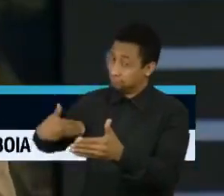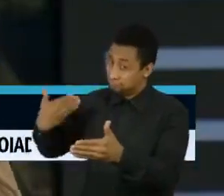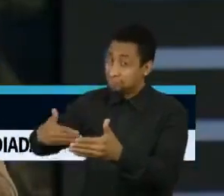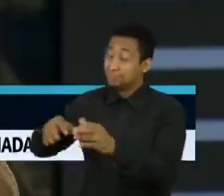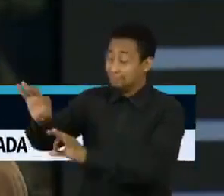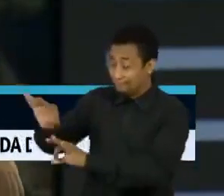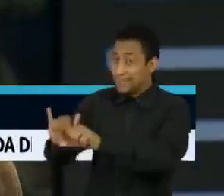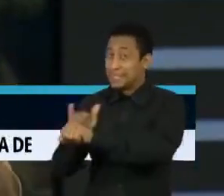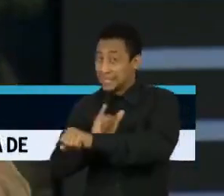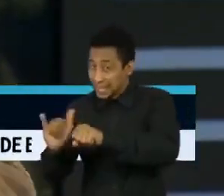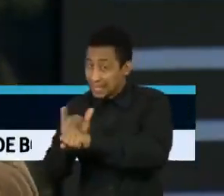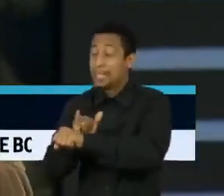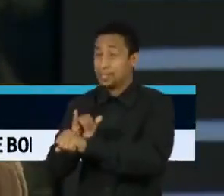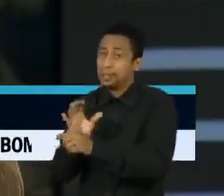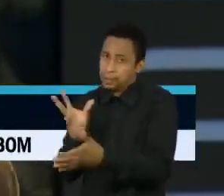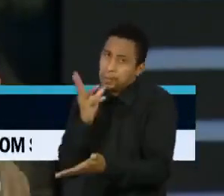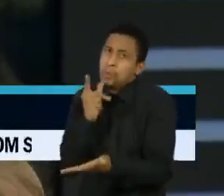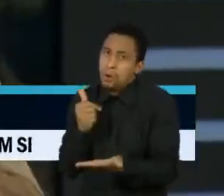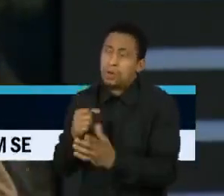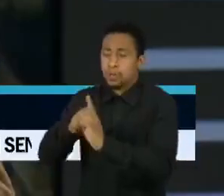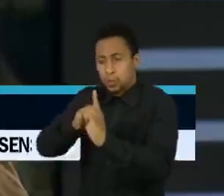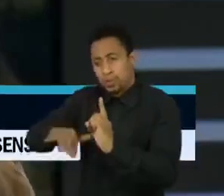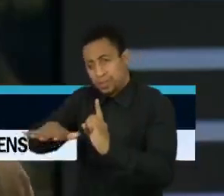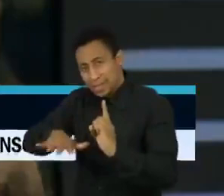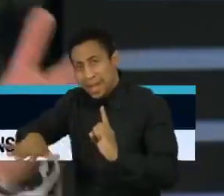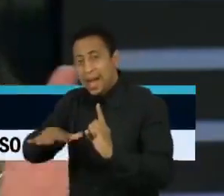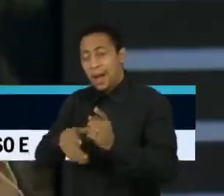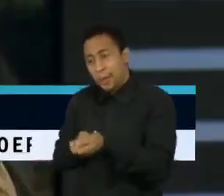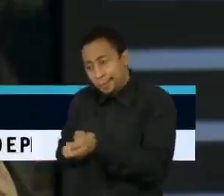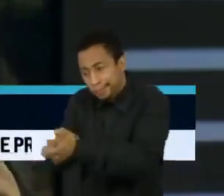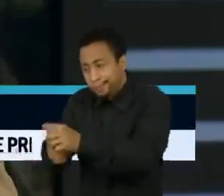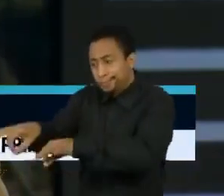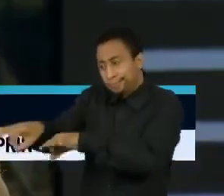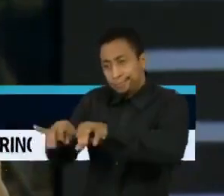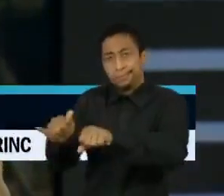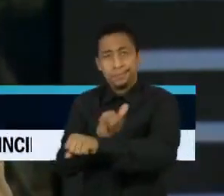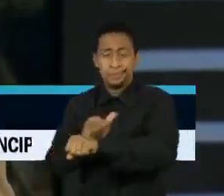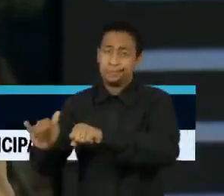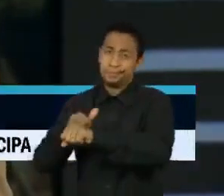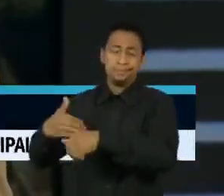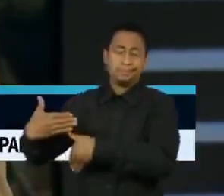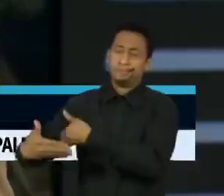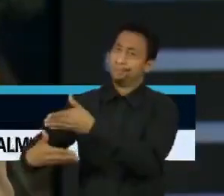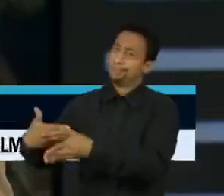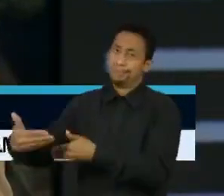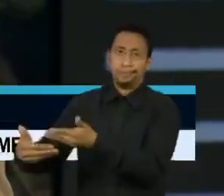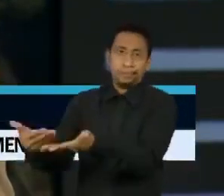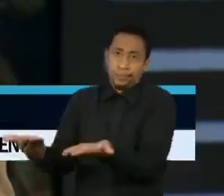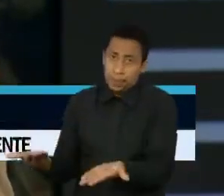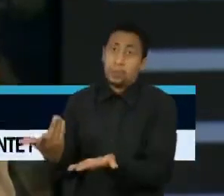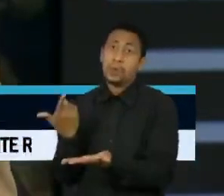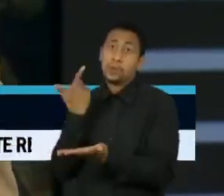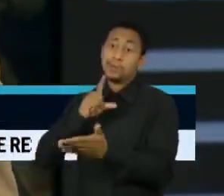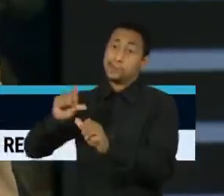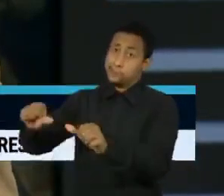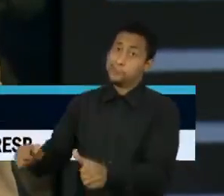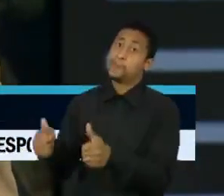inverter isso. Políticas sociais, políticas compensatórias, um monte de instrumentos para que você